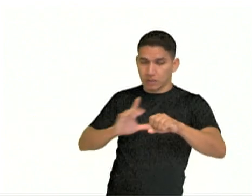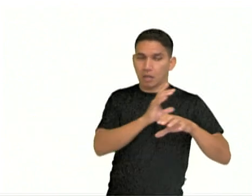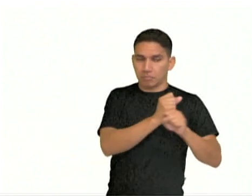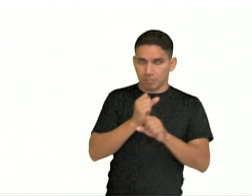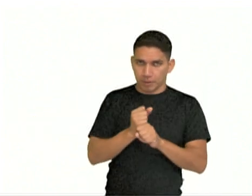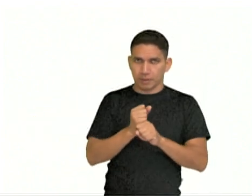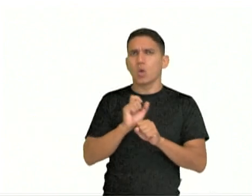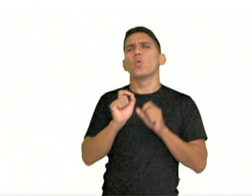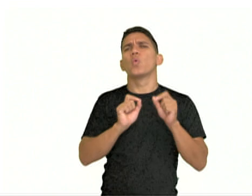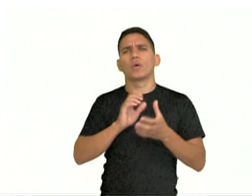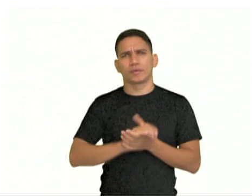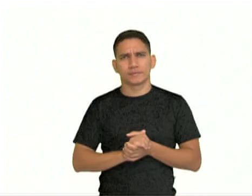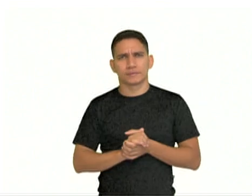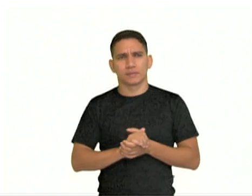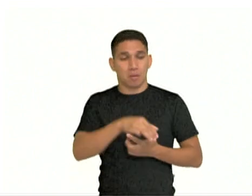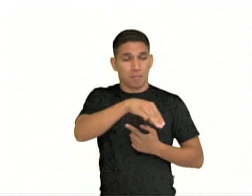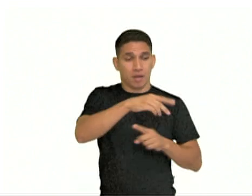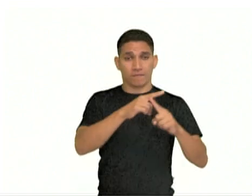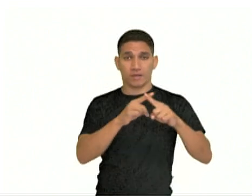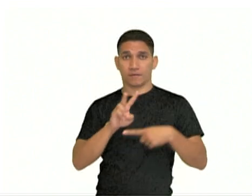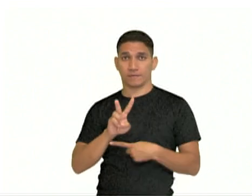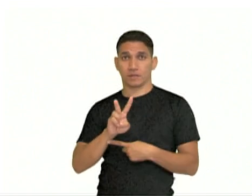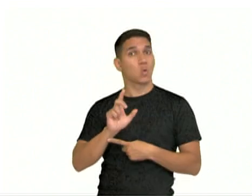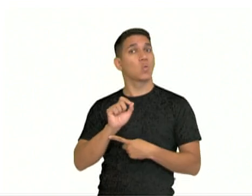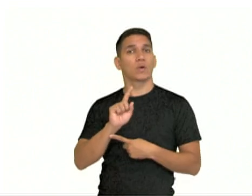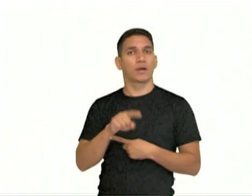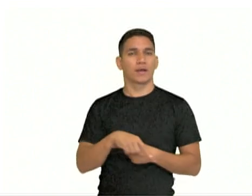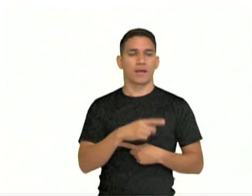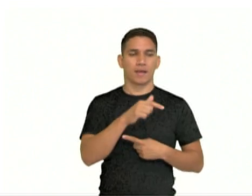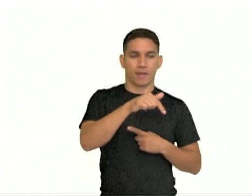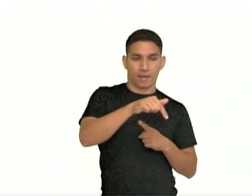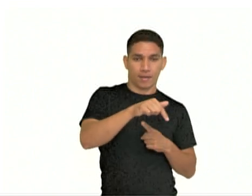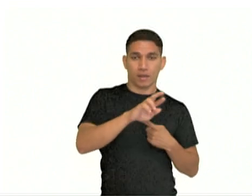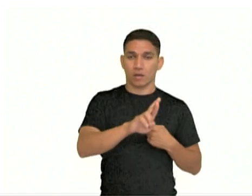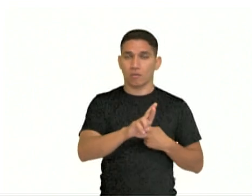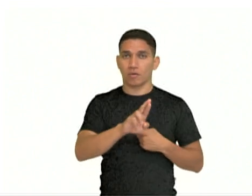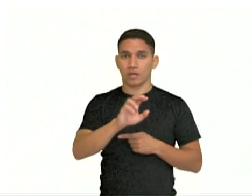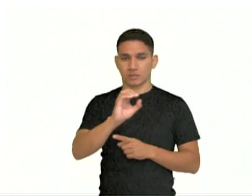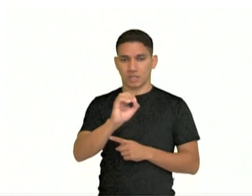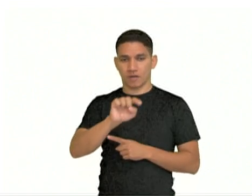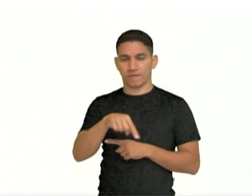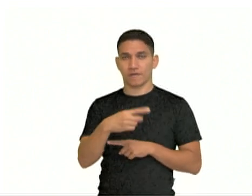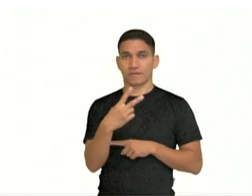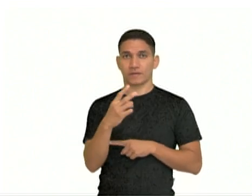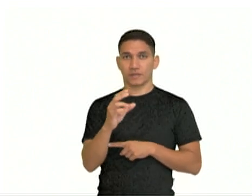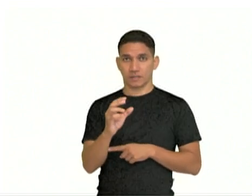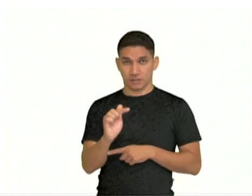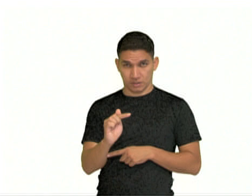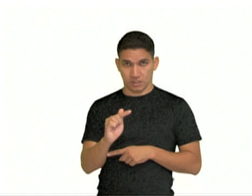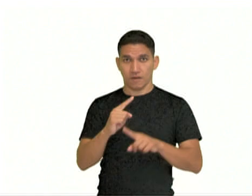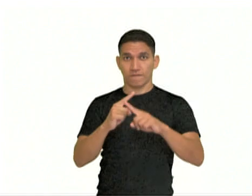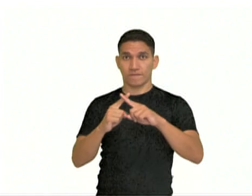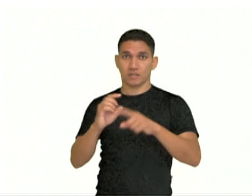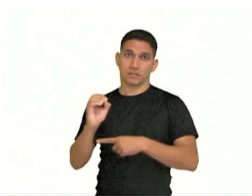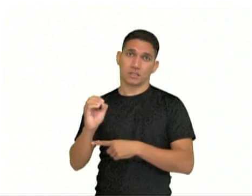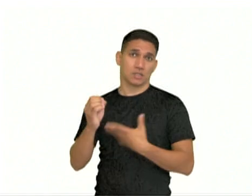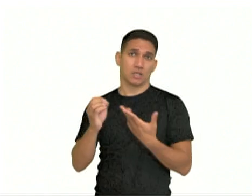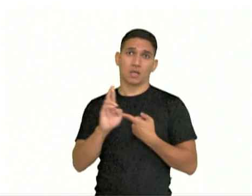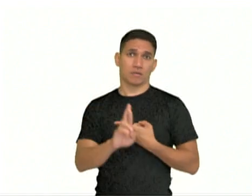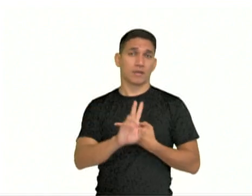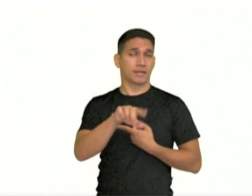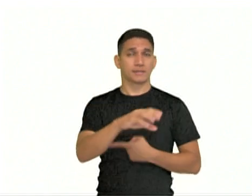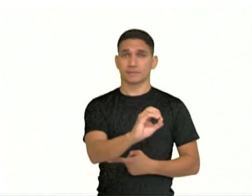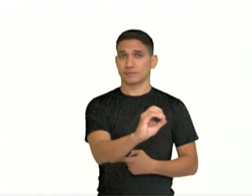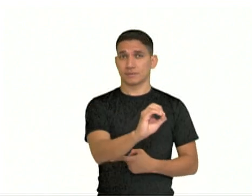gente tem? É só pegar a massa vezes a velocidade, ou seja, Q igual 0,27 vezes 0, que vai ser igual a